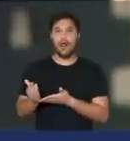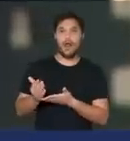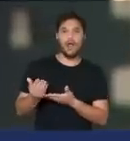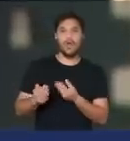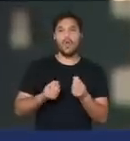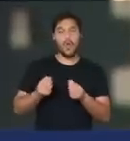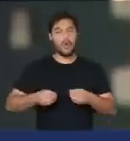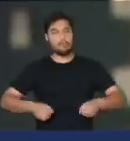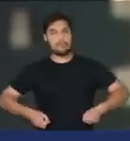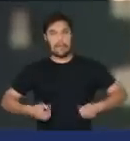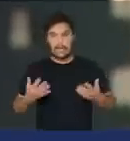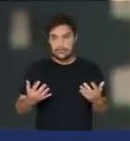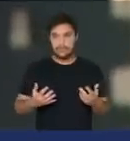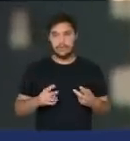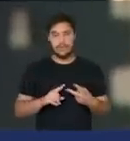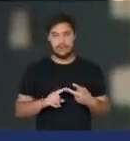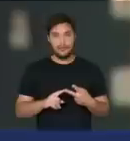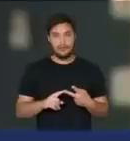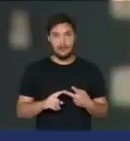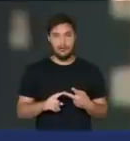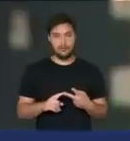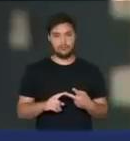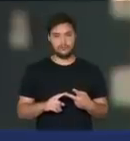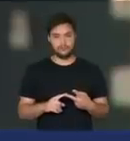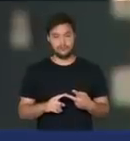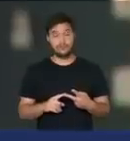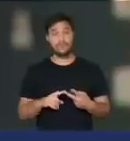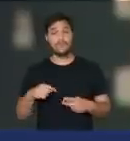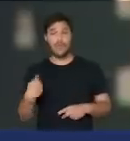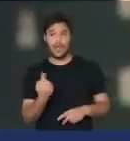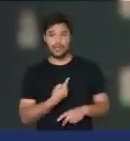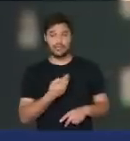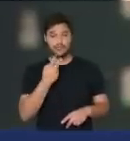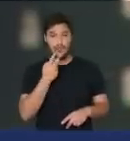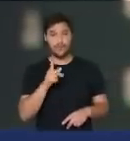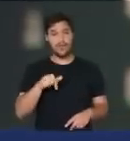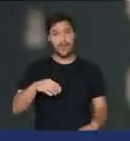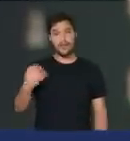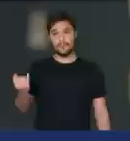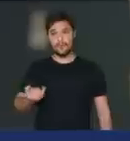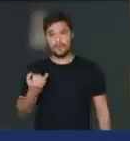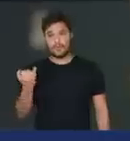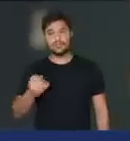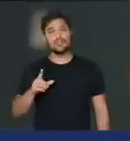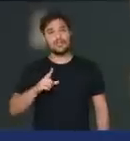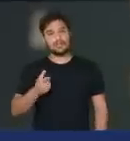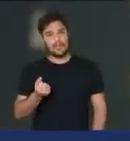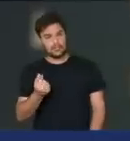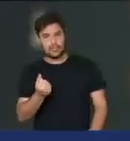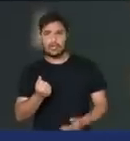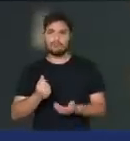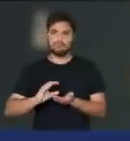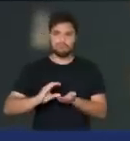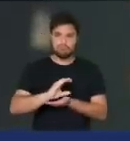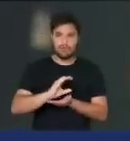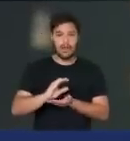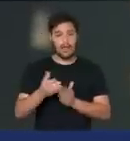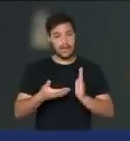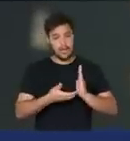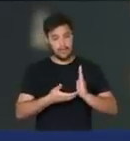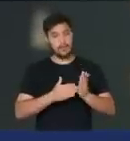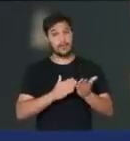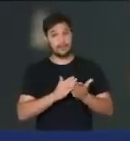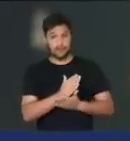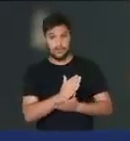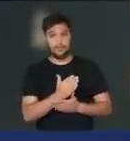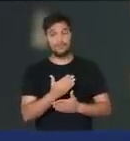seria o impacto financeiro. Nós também falávamos sobre a importância de termos fontes de financiamento. A Câmara aqui já